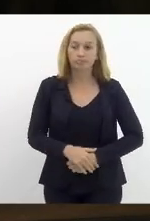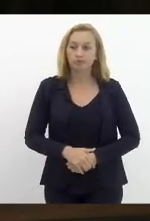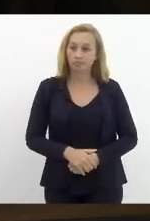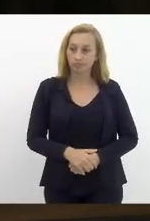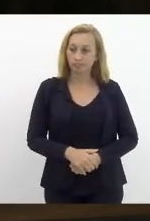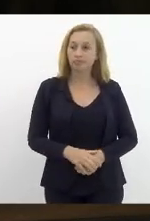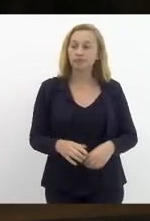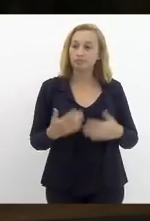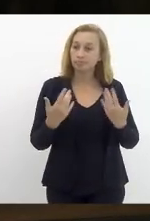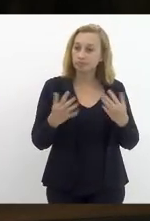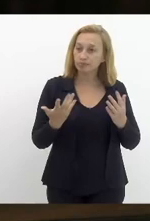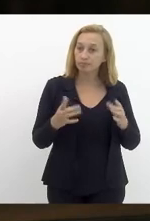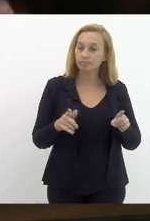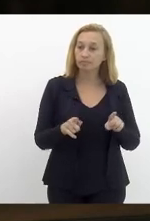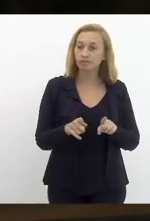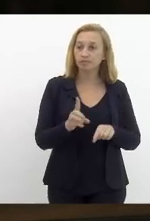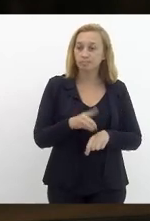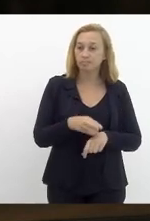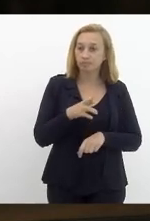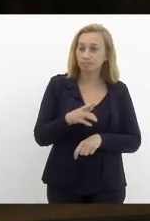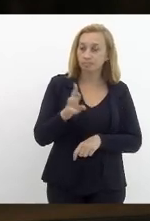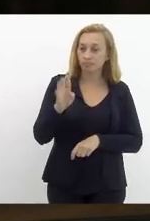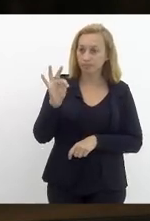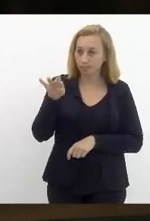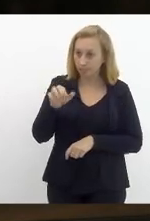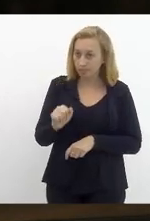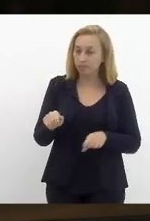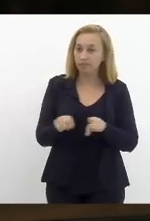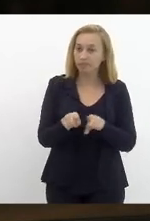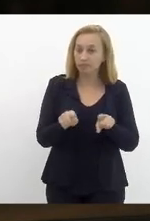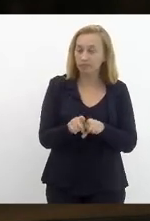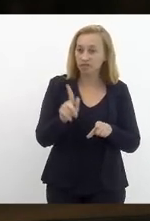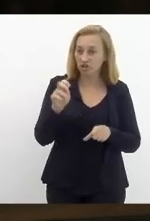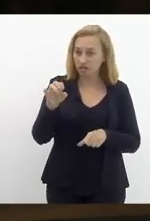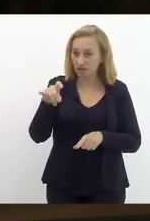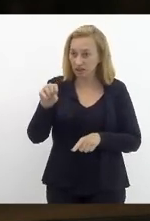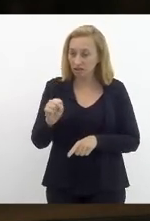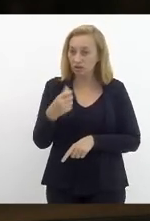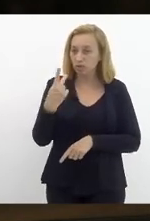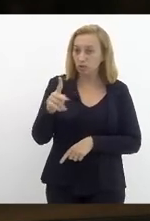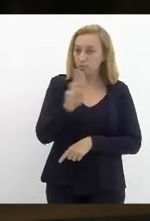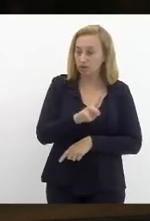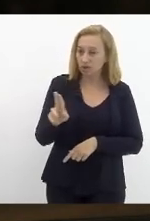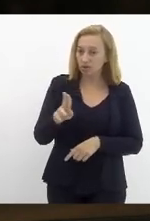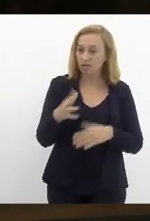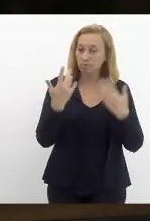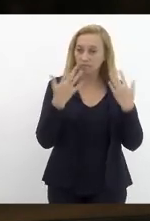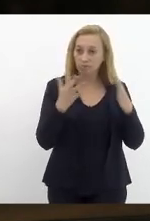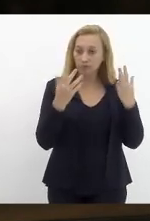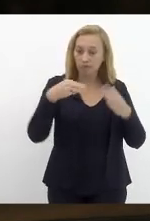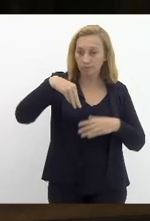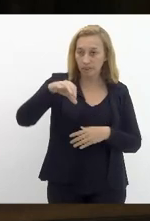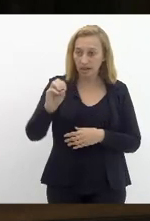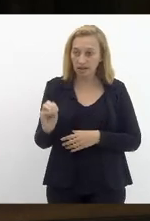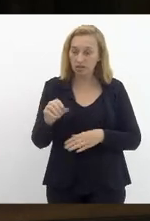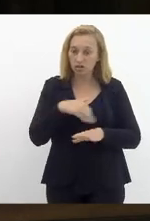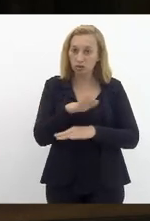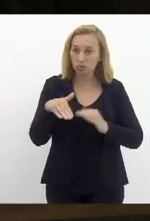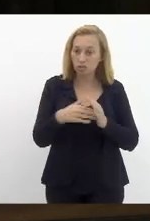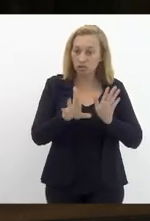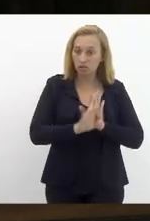e cumprimentar a doutora Renata e a doutora Gisele, em nome delas, cumprimentar o Márcio Garcia, todas